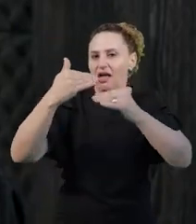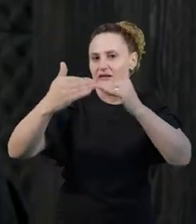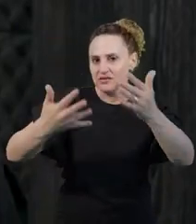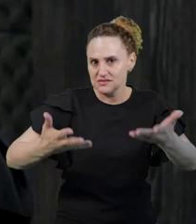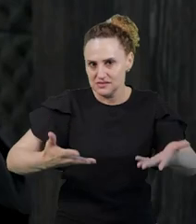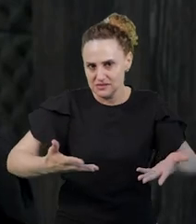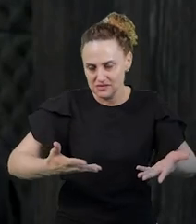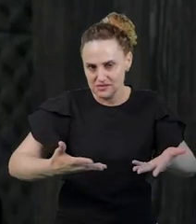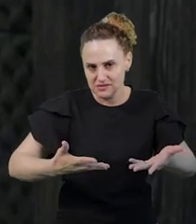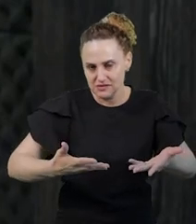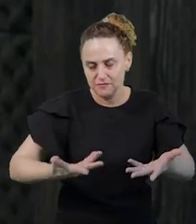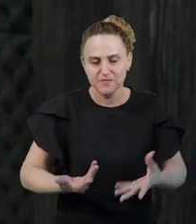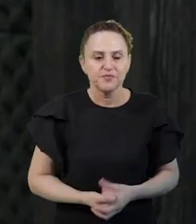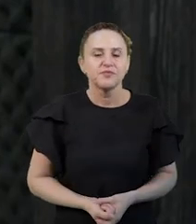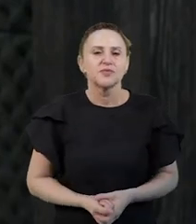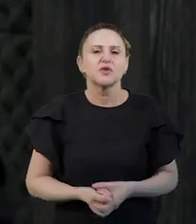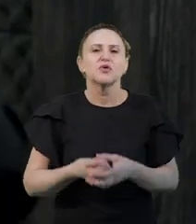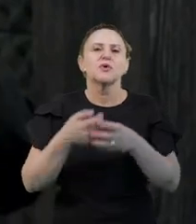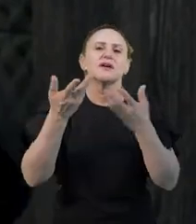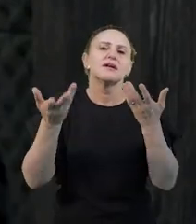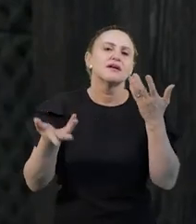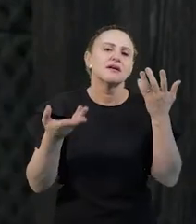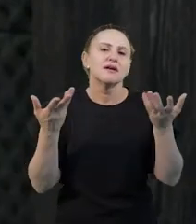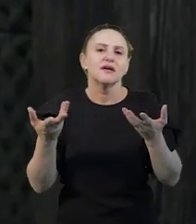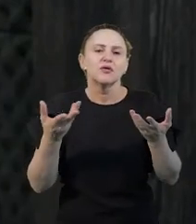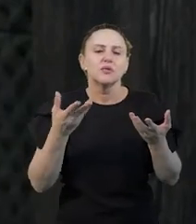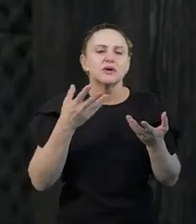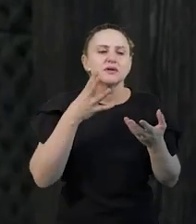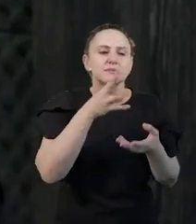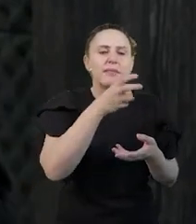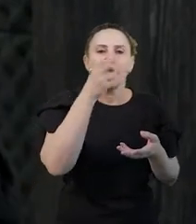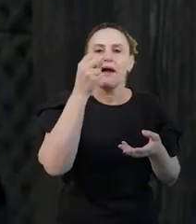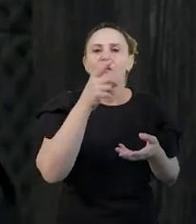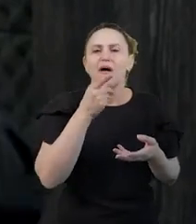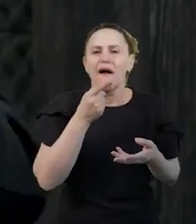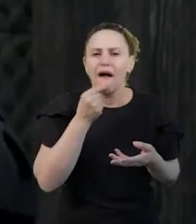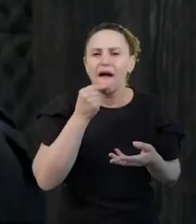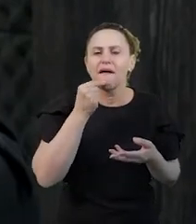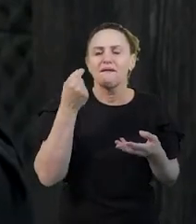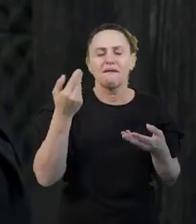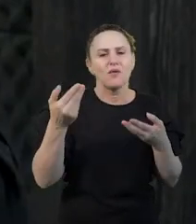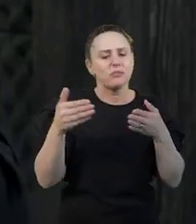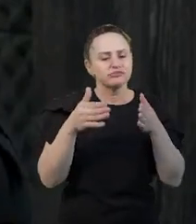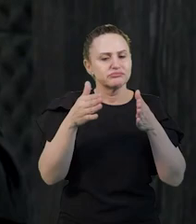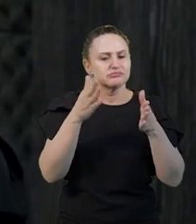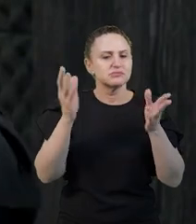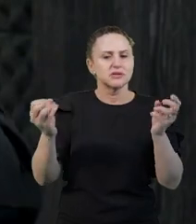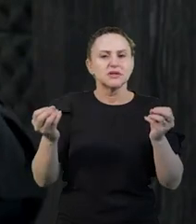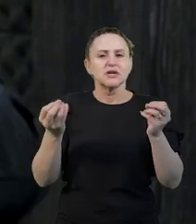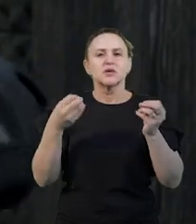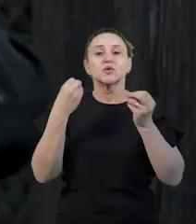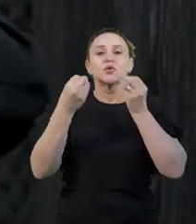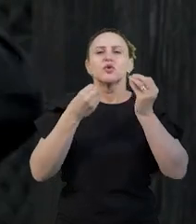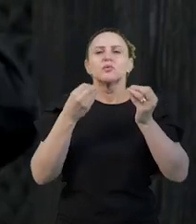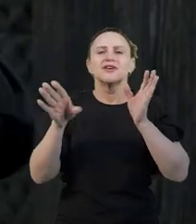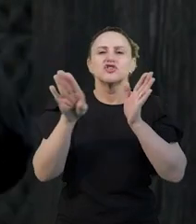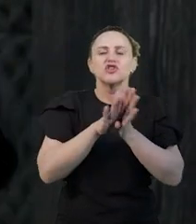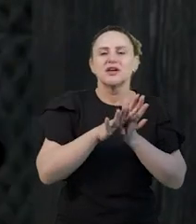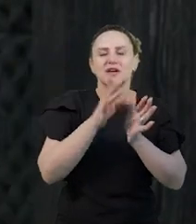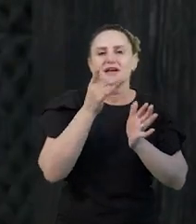como é que ser, como é que eles captam a água, como é que eles vão purificar essa água, que tipo de materiais que